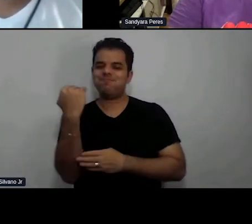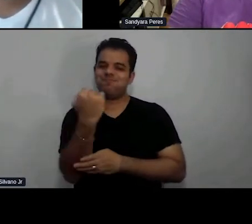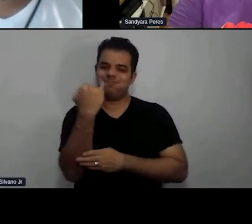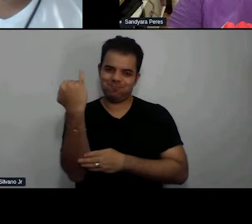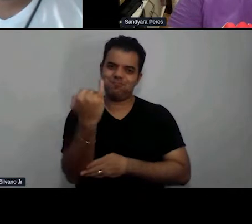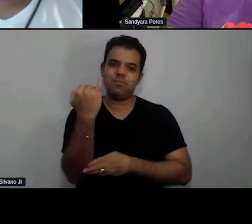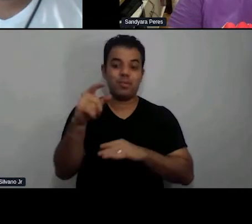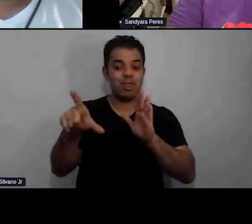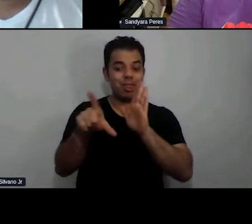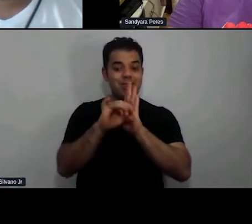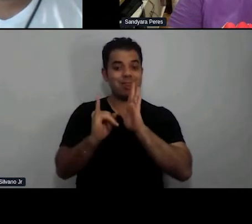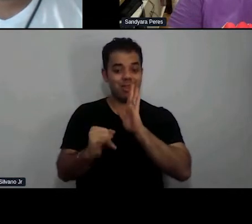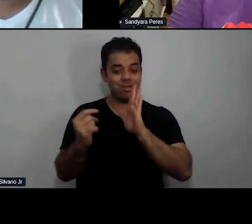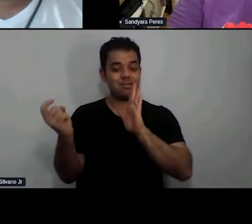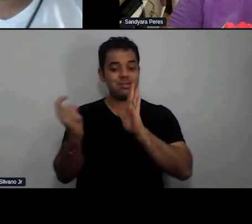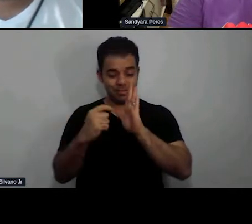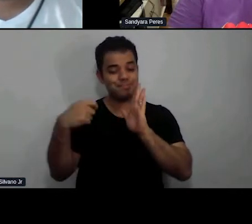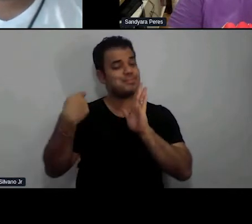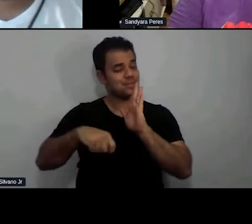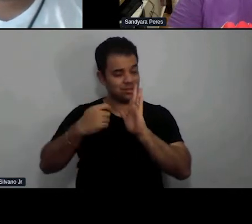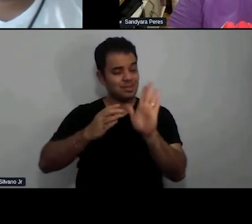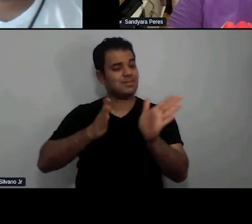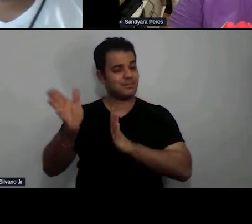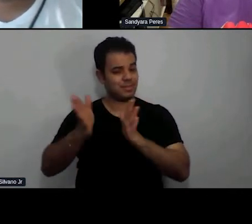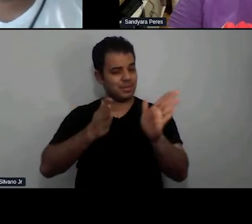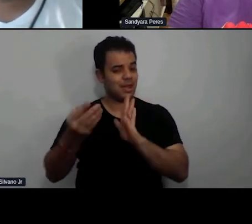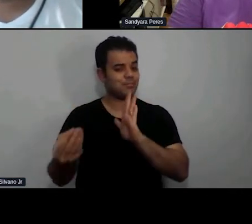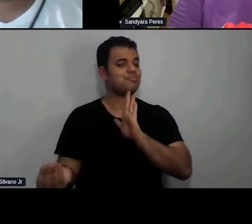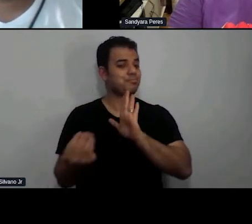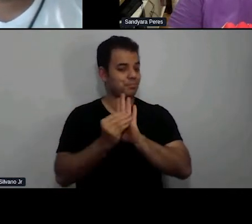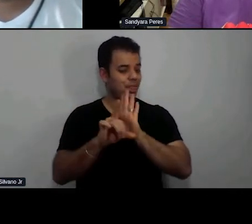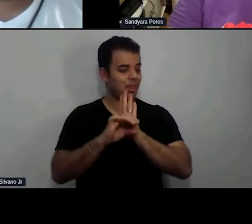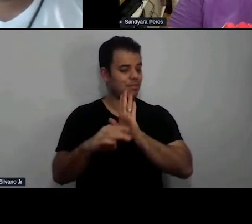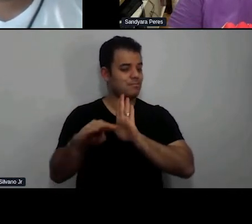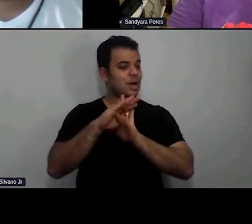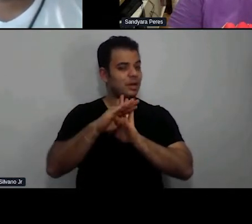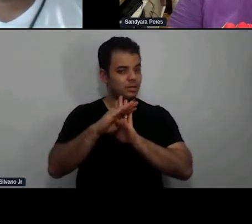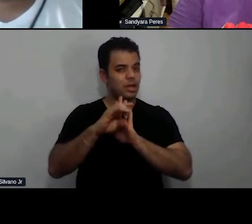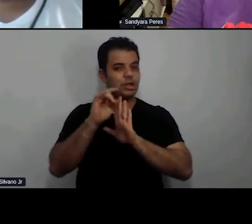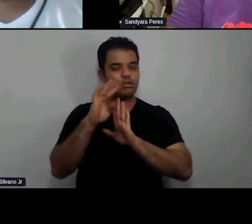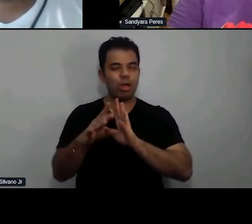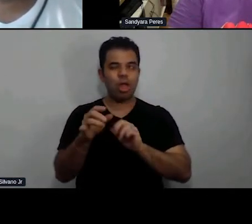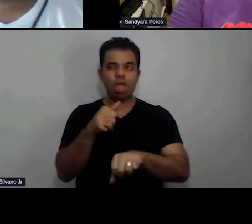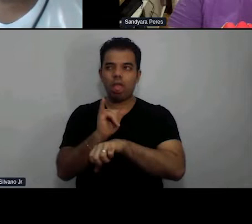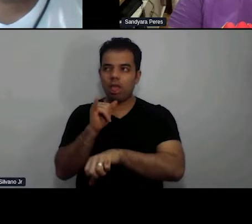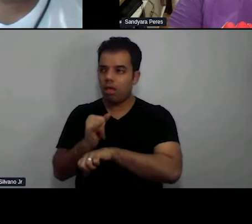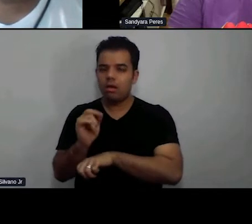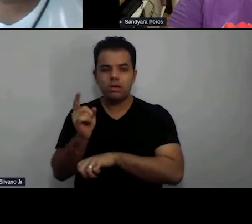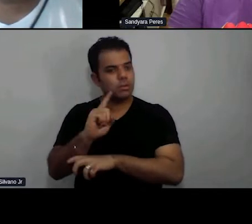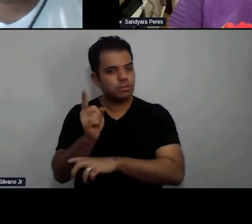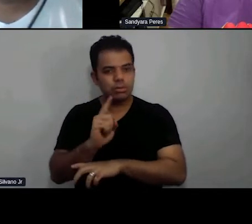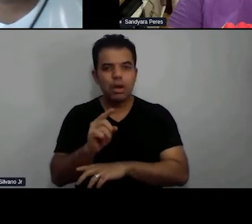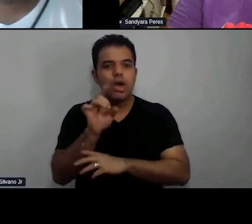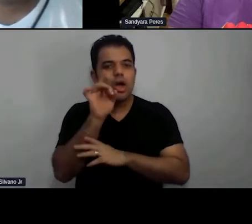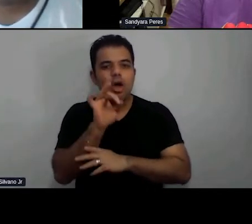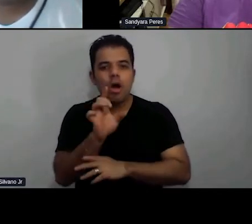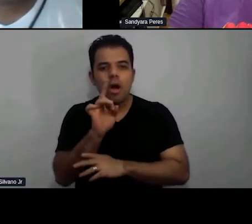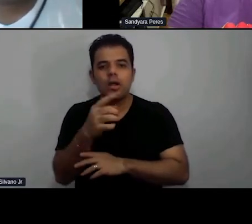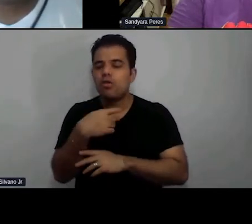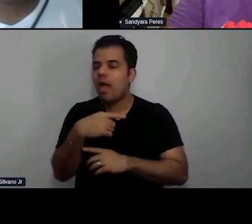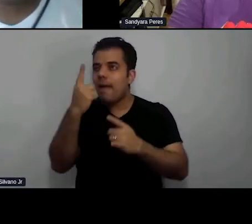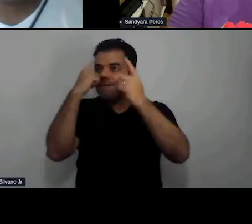lei federal que deve ser cumprida, que não é uma firula, que não é que a gente está querendo